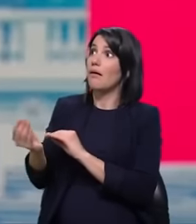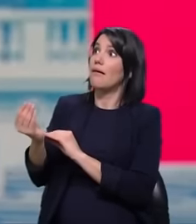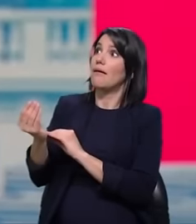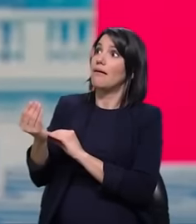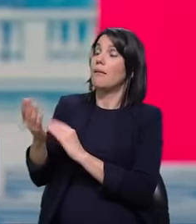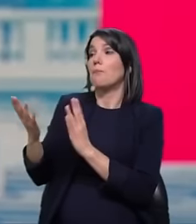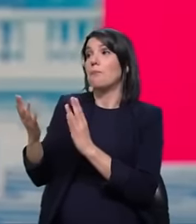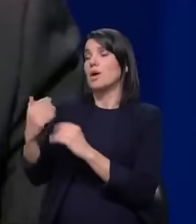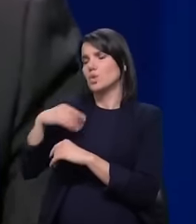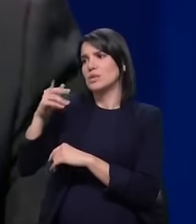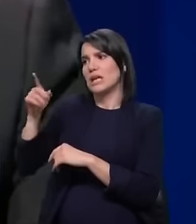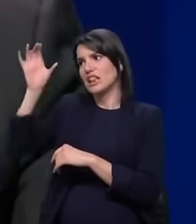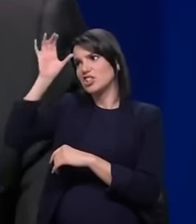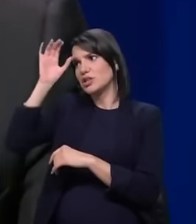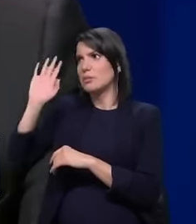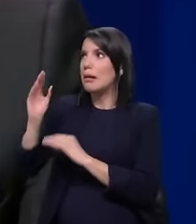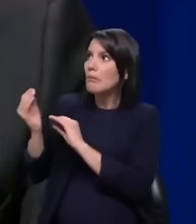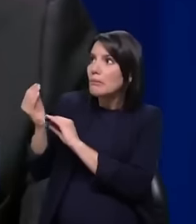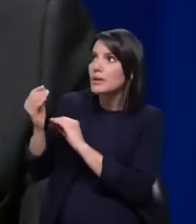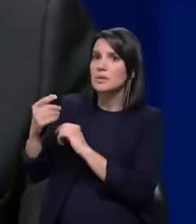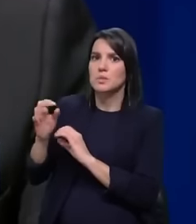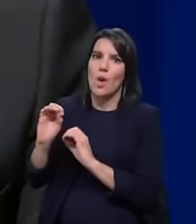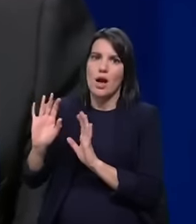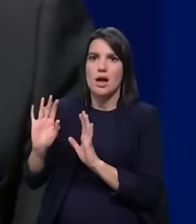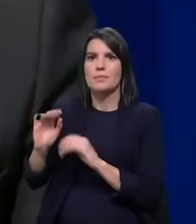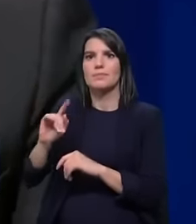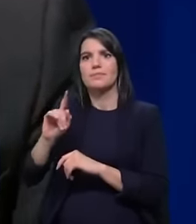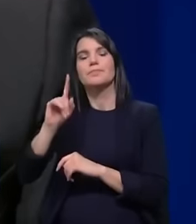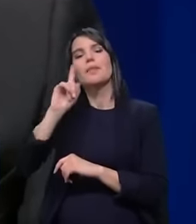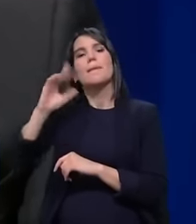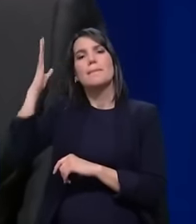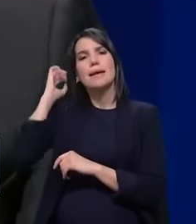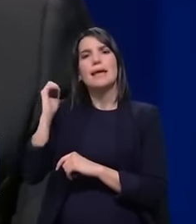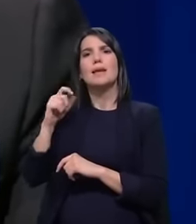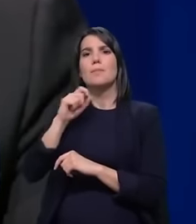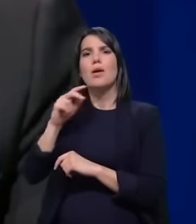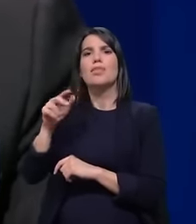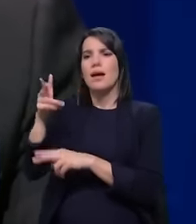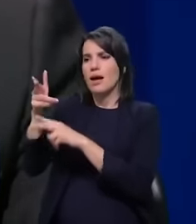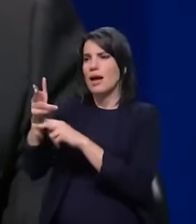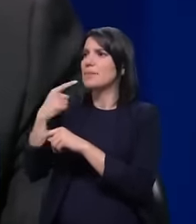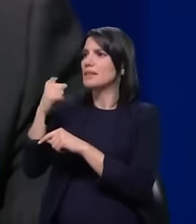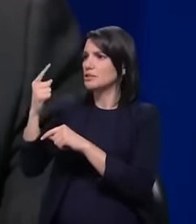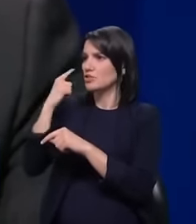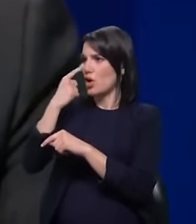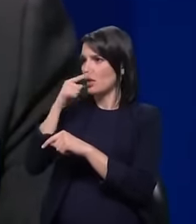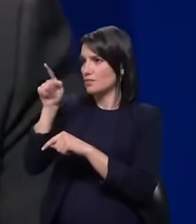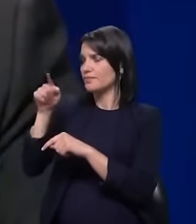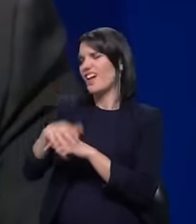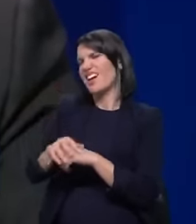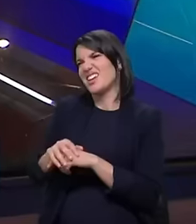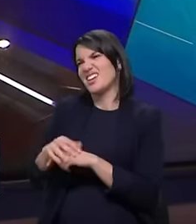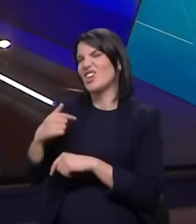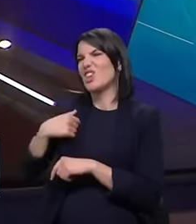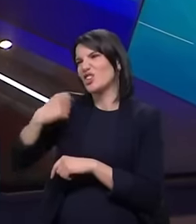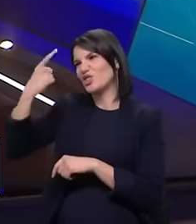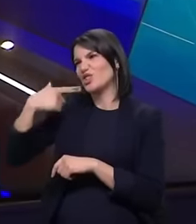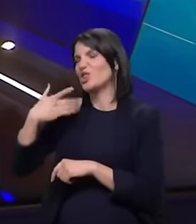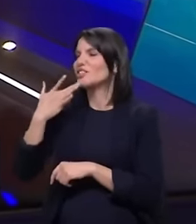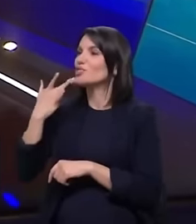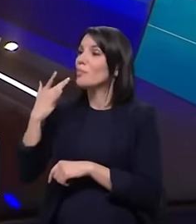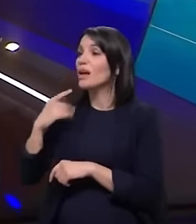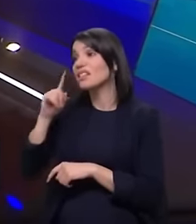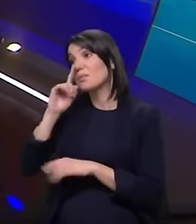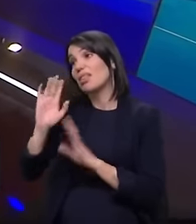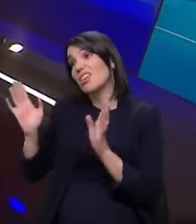reconheço-lhe inteligência, mas não sobrenaturalidade. Portanto, a Mariana Mortágua podia olhar hoje nas câmaras e dizer assim: eu dei uma grande treta aos portugueses para contar uma história bonita.